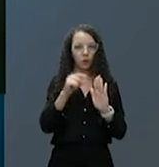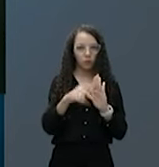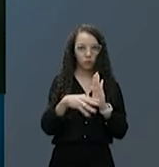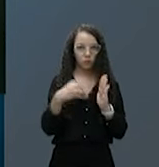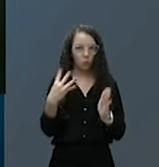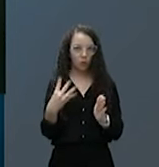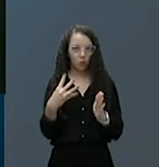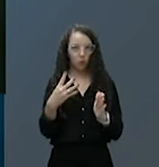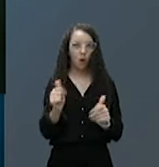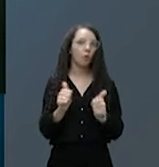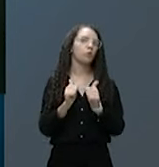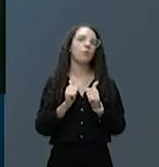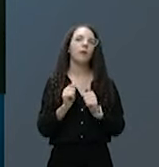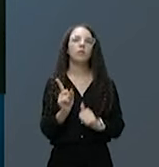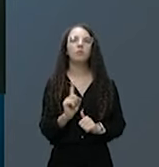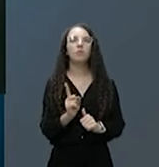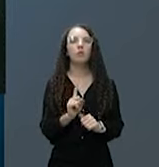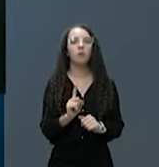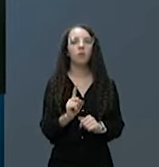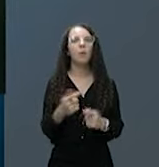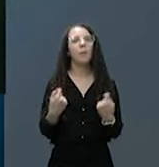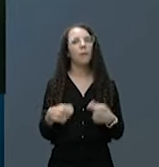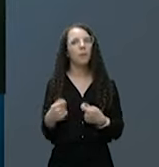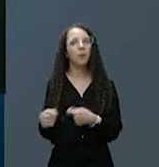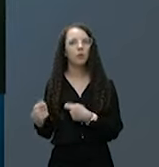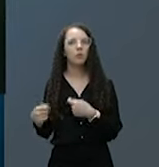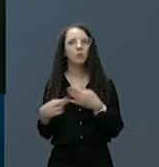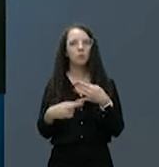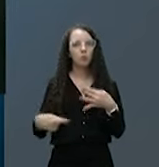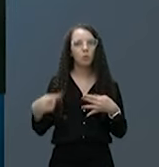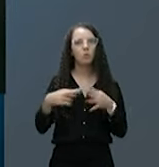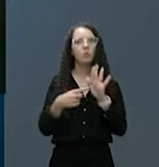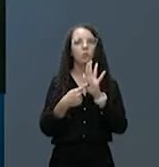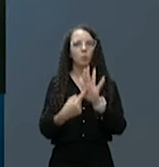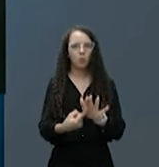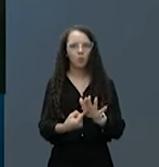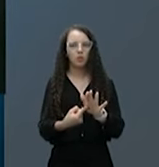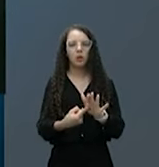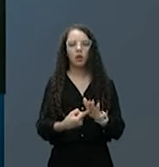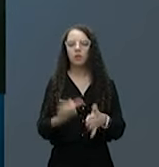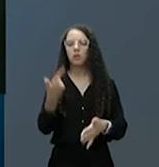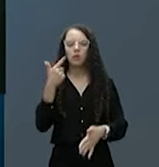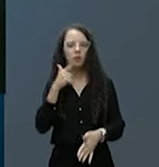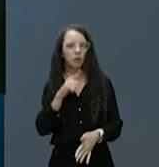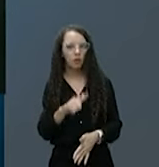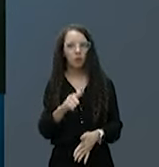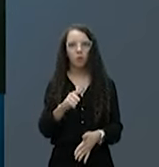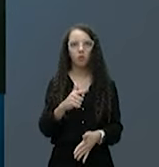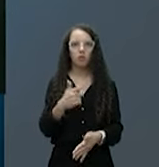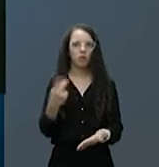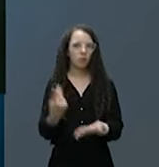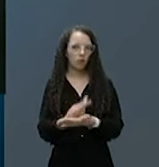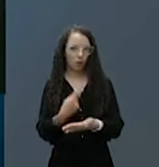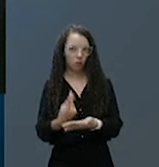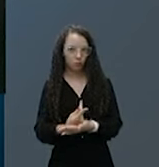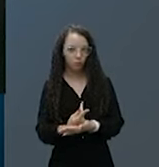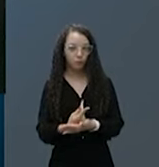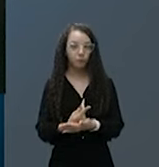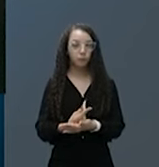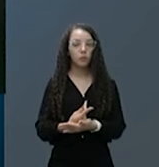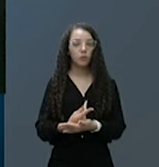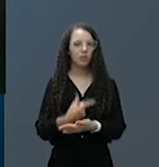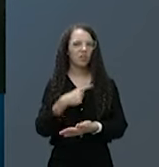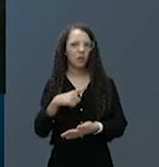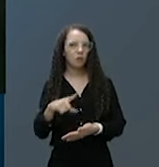automática. É necessário que o recurso seja declarado manifestamente inadmissível ou improcedente. O não conhecimento ou a improcedência do